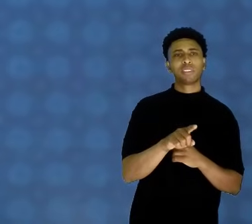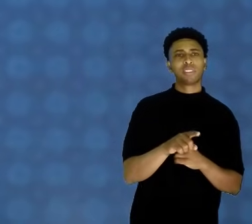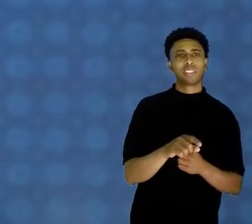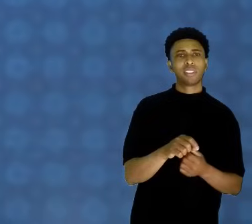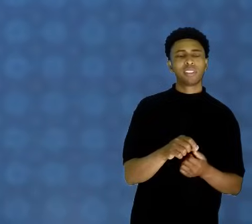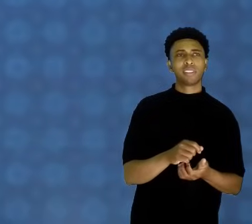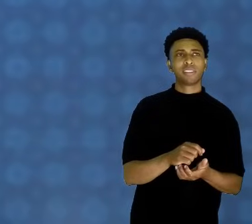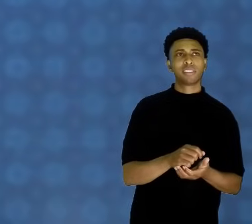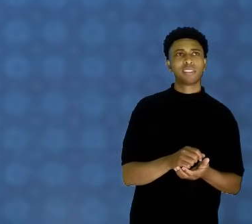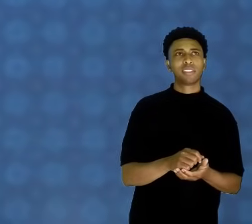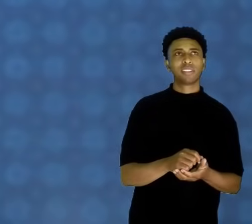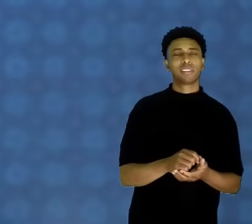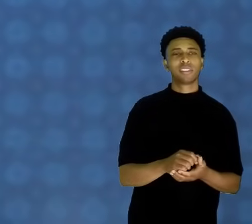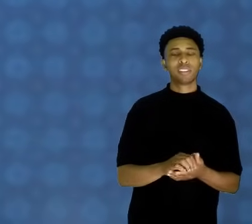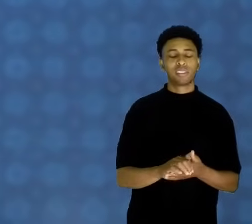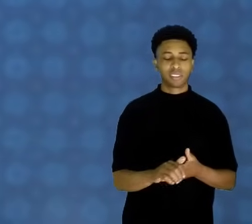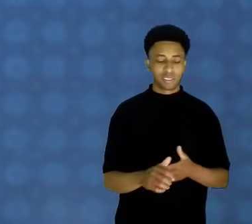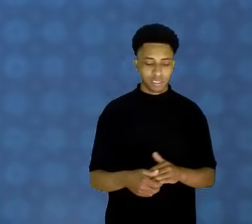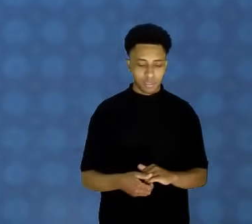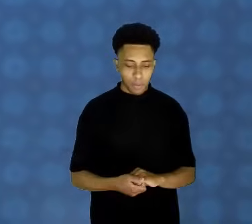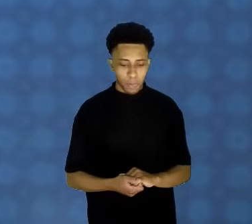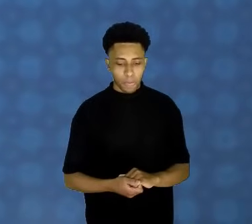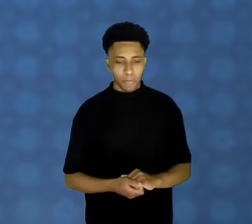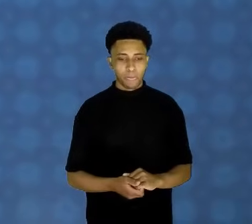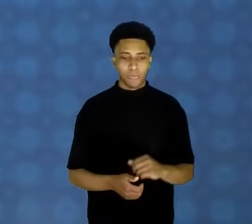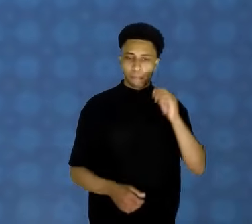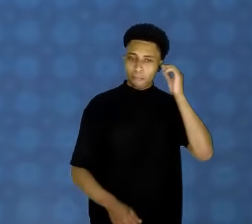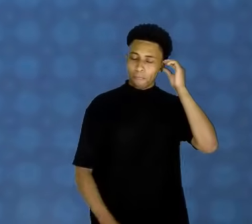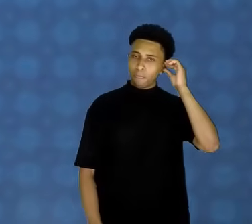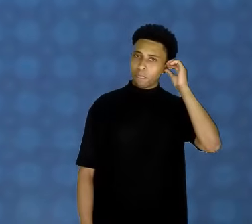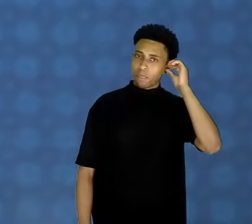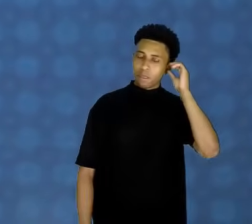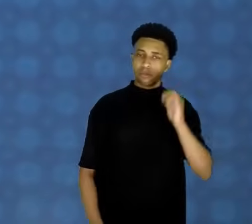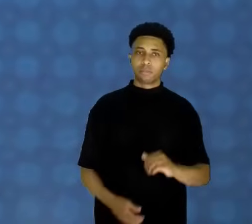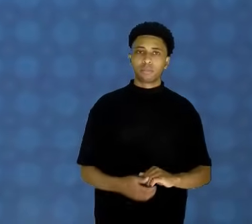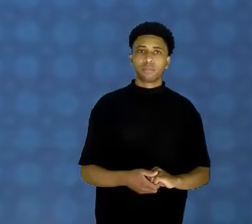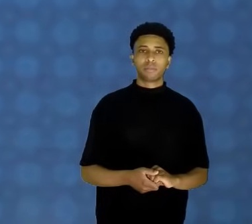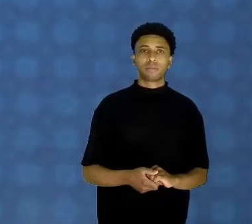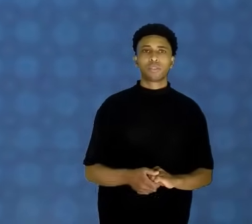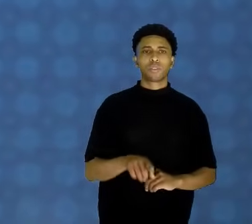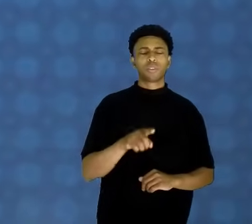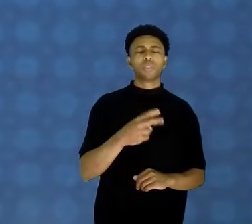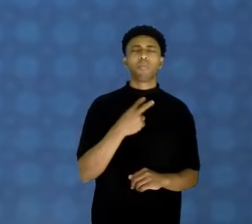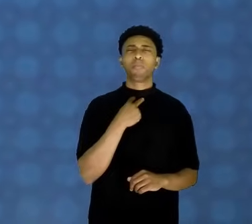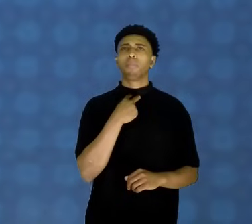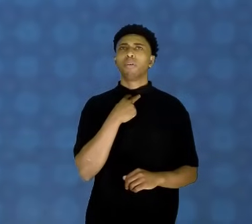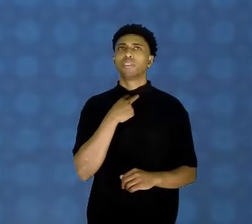fazer pela reação das pessoas. Quem